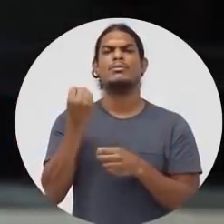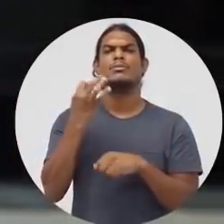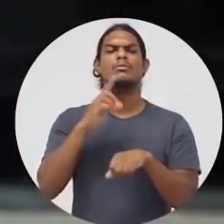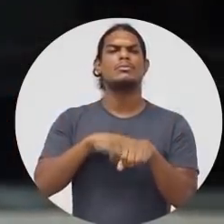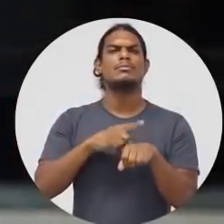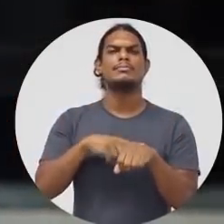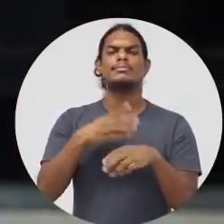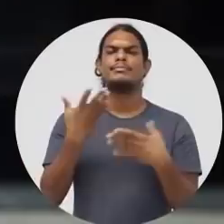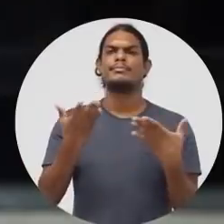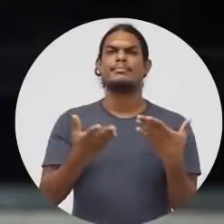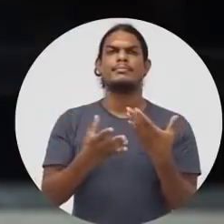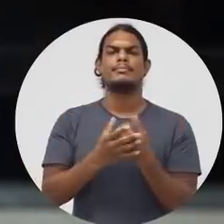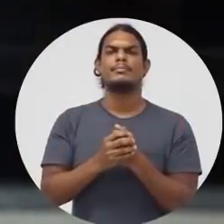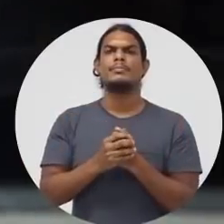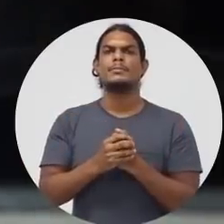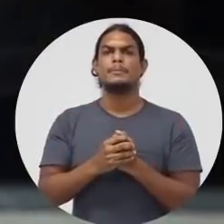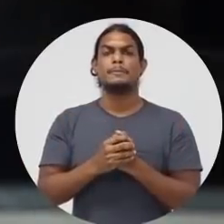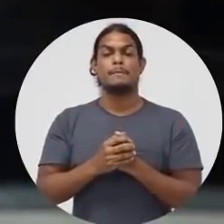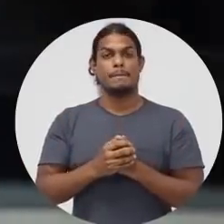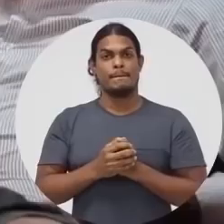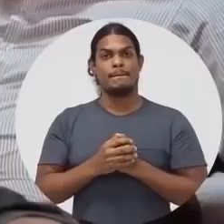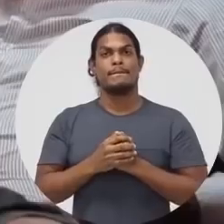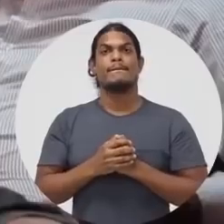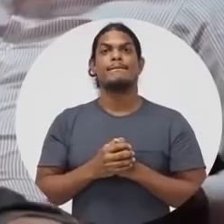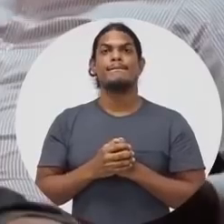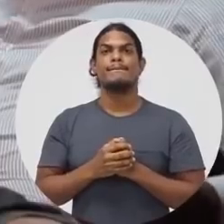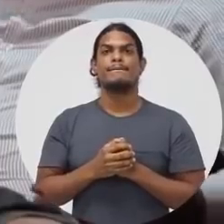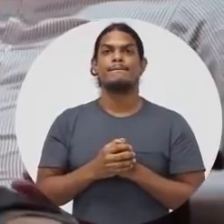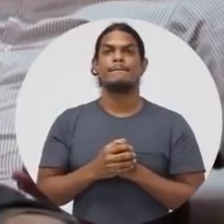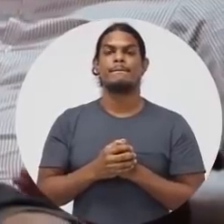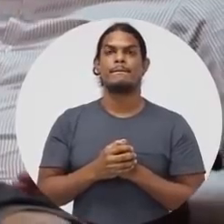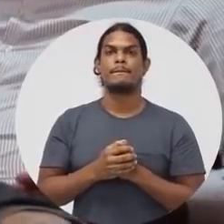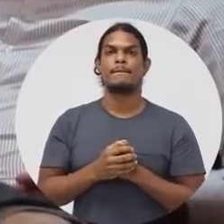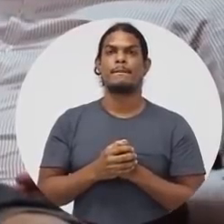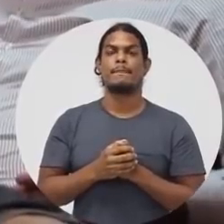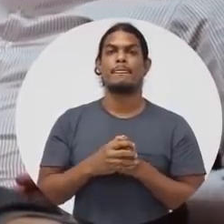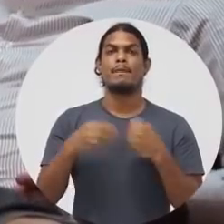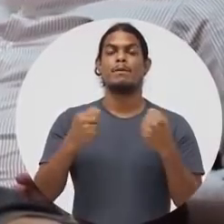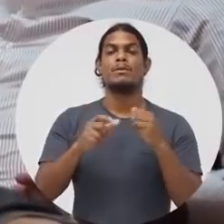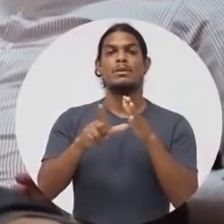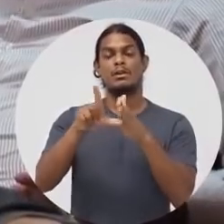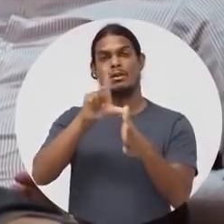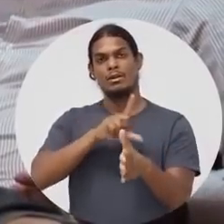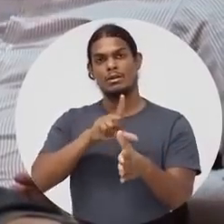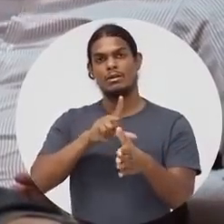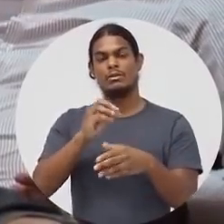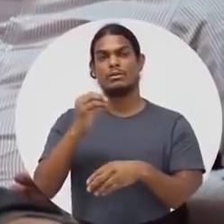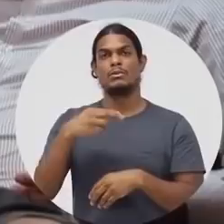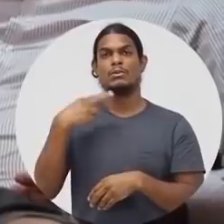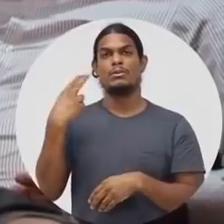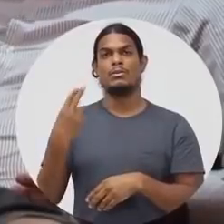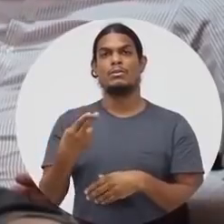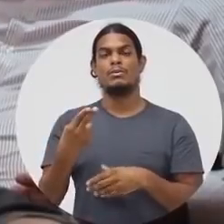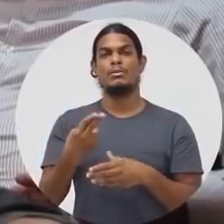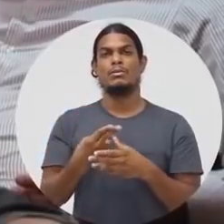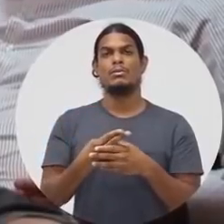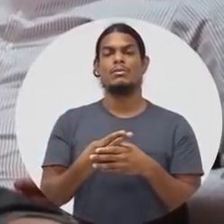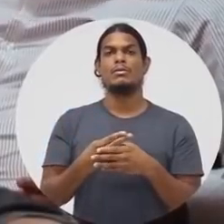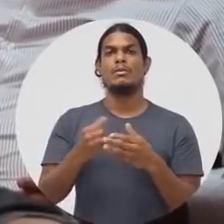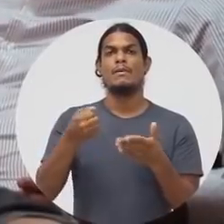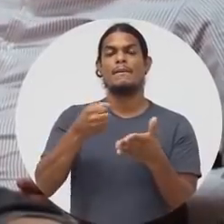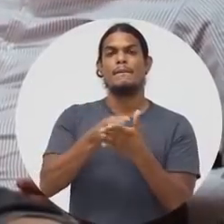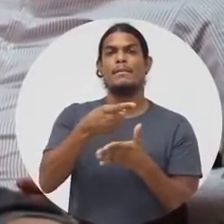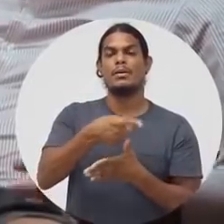caso dessas operações? Pode ser ou antecipado, tá? Ou pode ser realmente um ato de à vista,